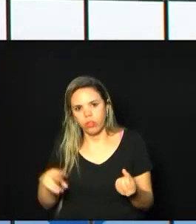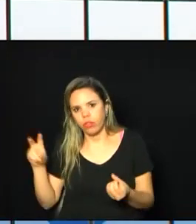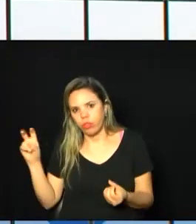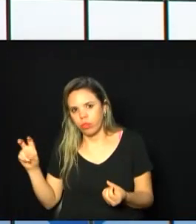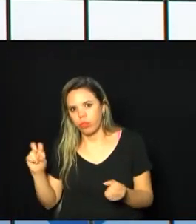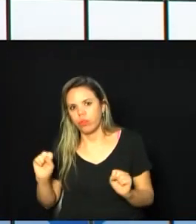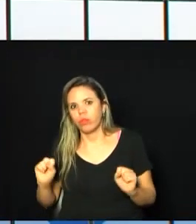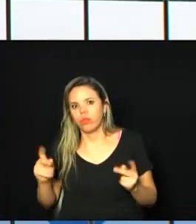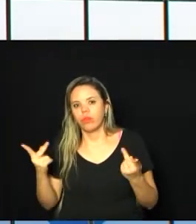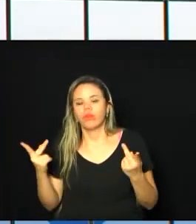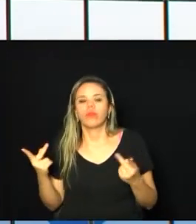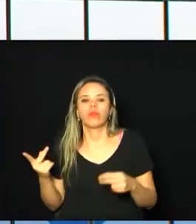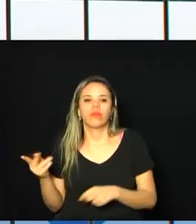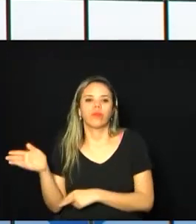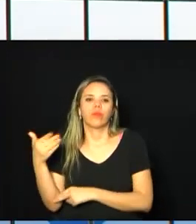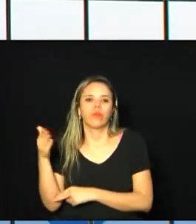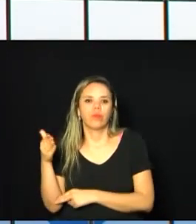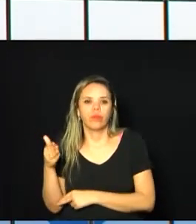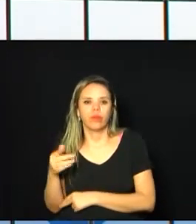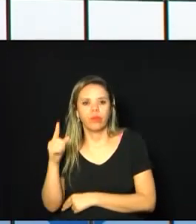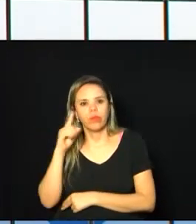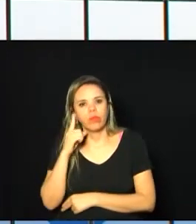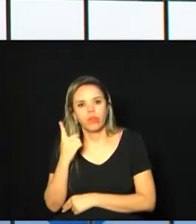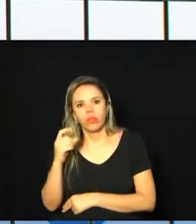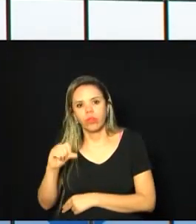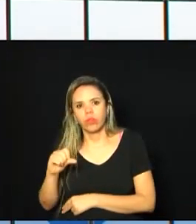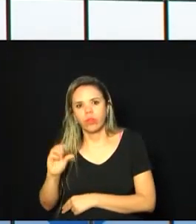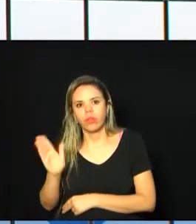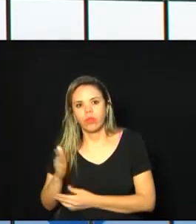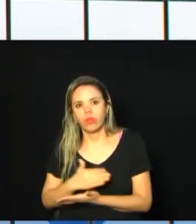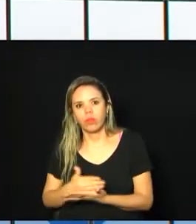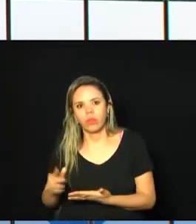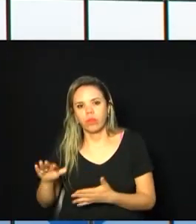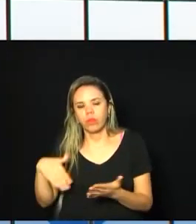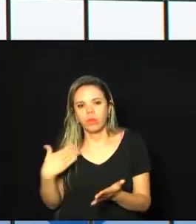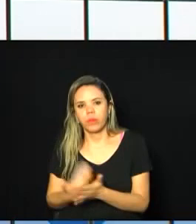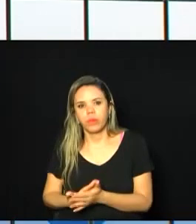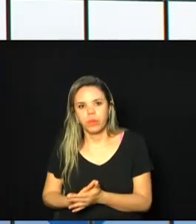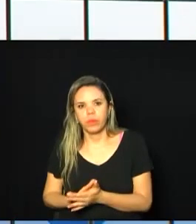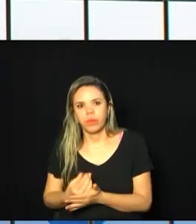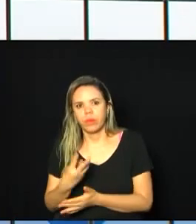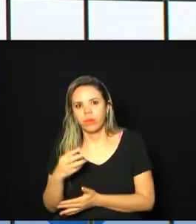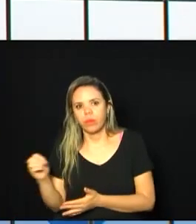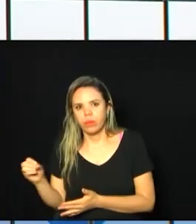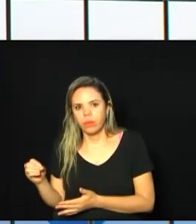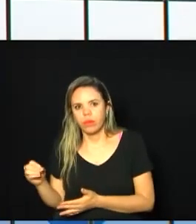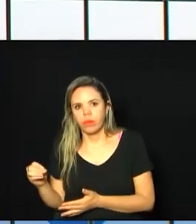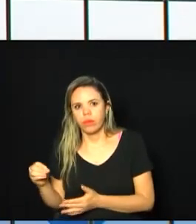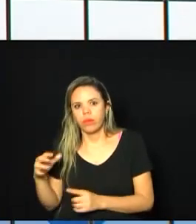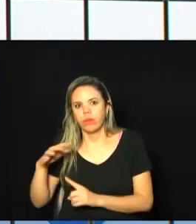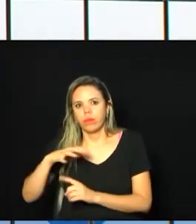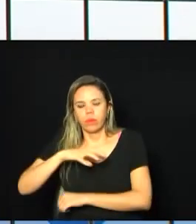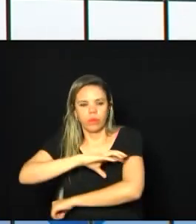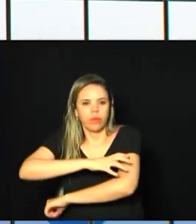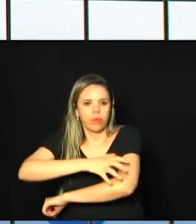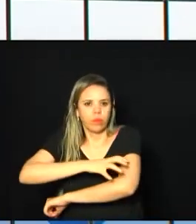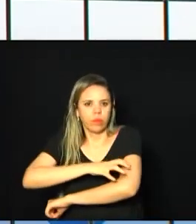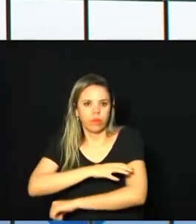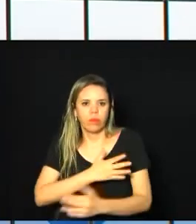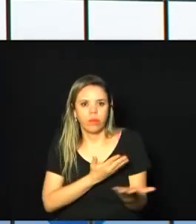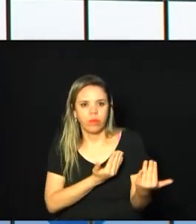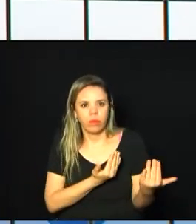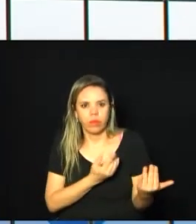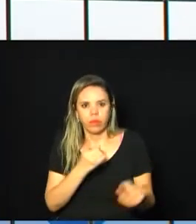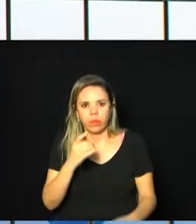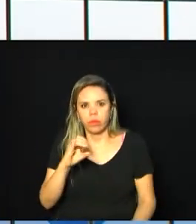Shopping Parque das Bandeiras. Do dia 19 já começou e vai até o dia 30 lá na Praça Juventude do